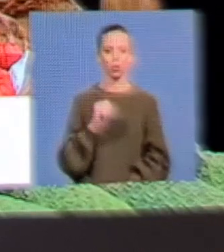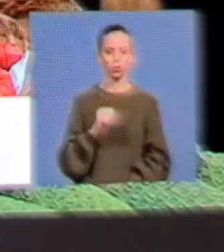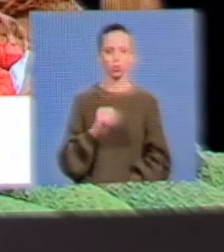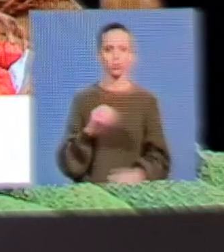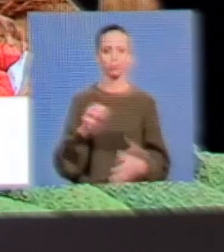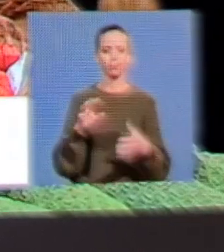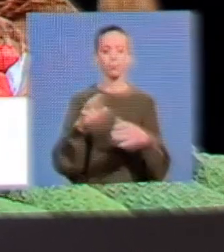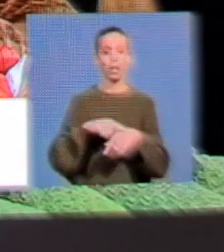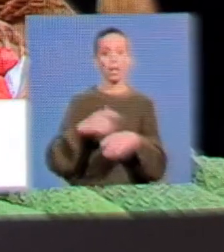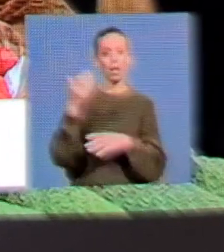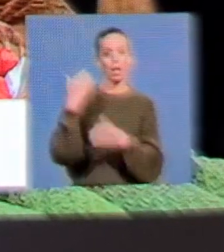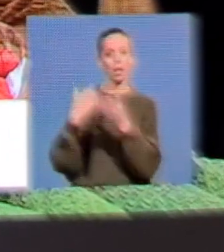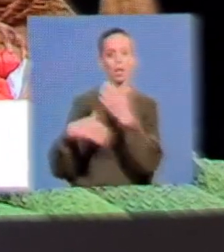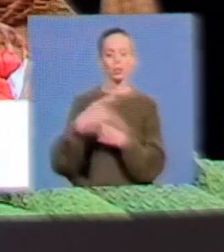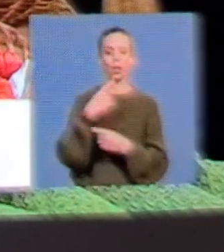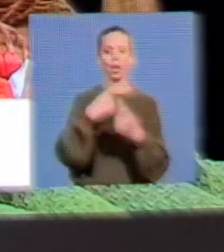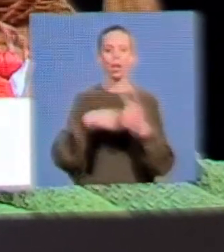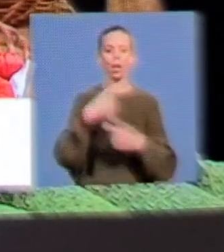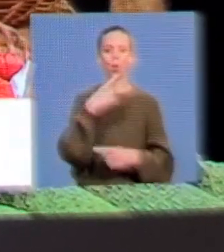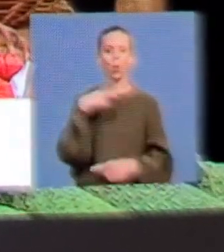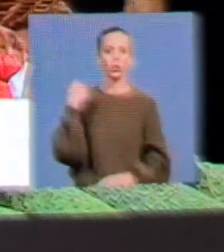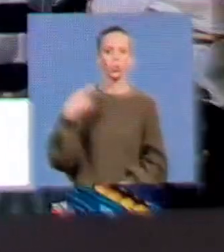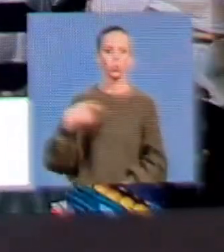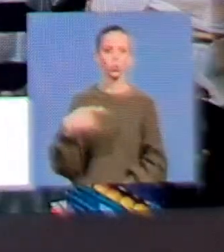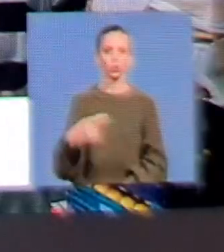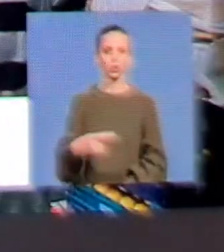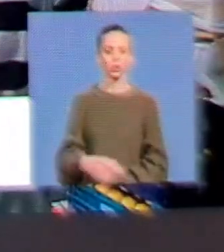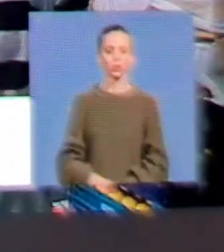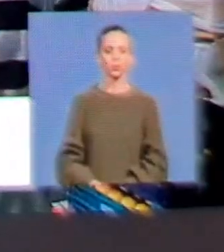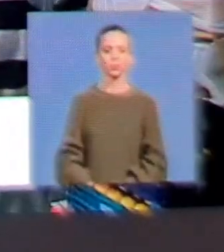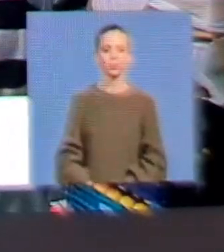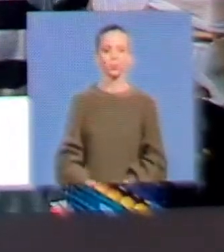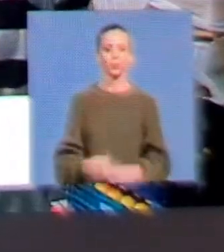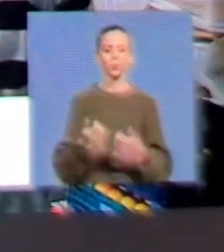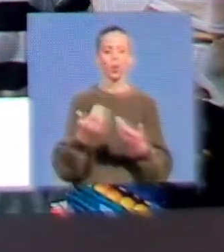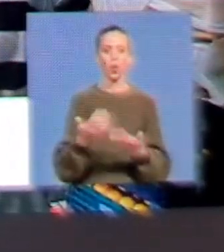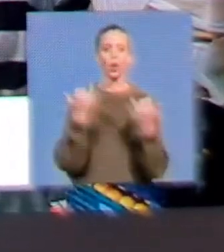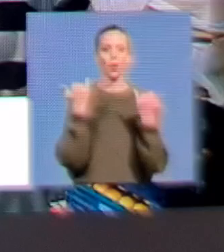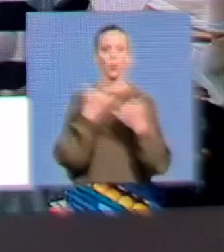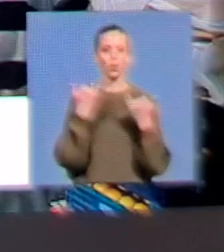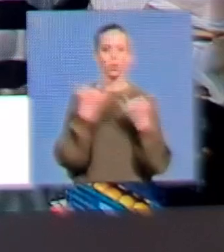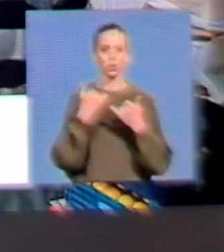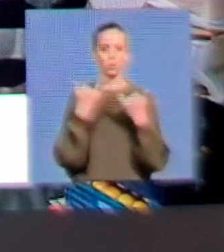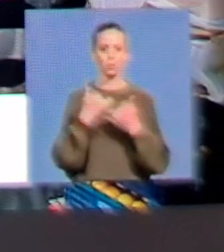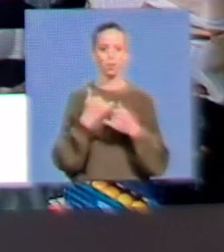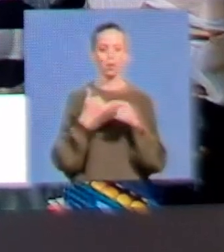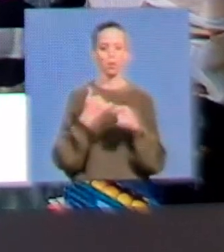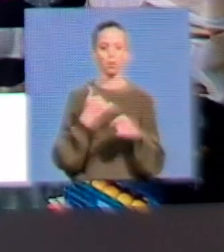Em tempos, as reclamações eram quase diárias. Neste momento, felizmente,